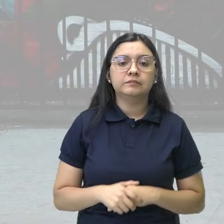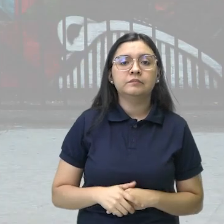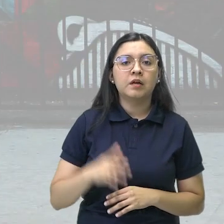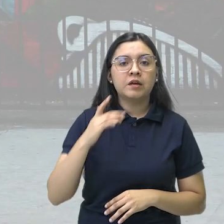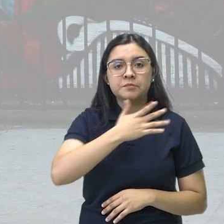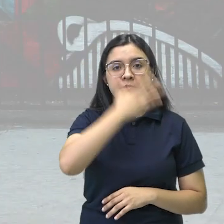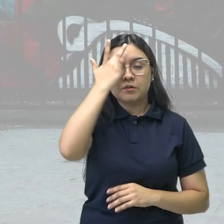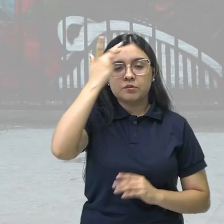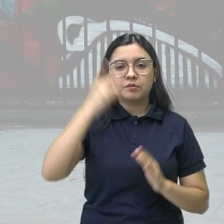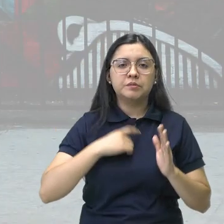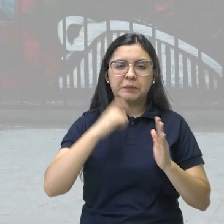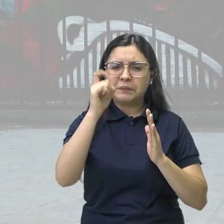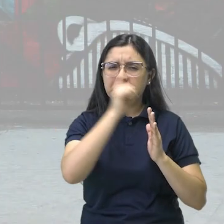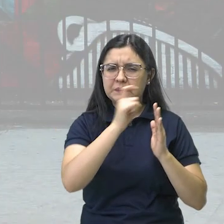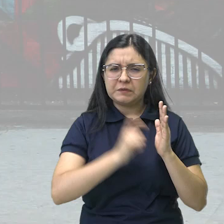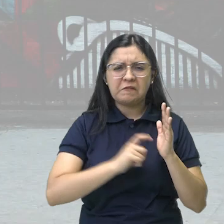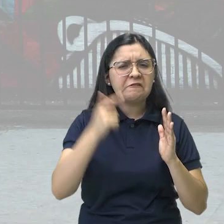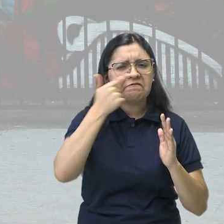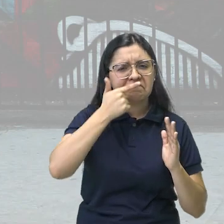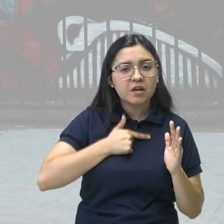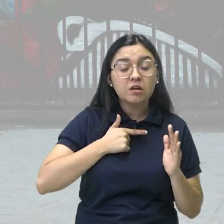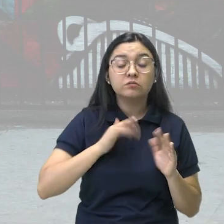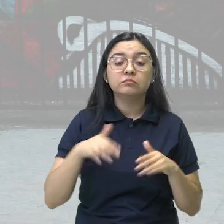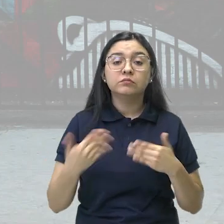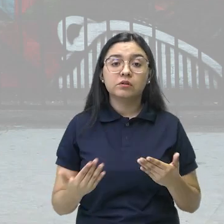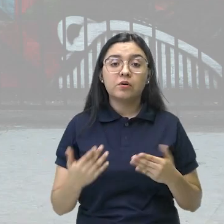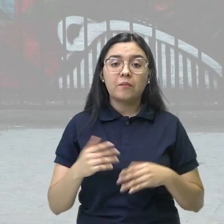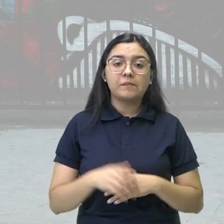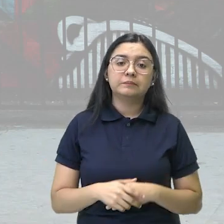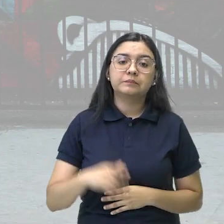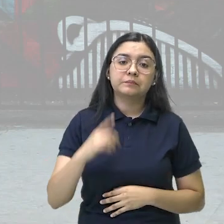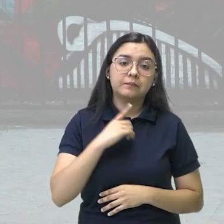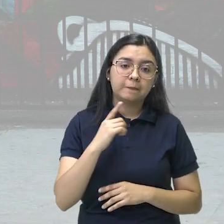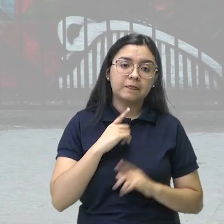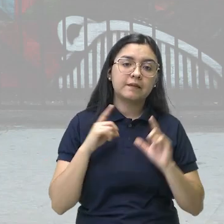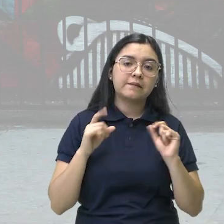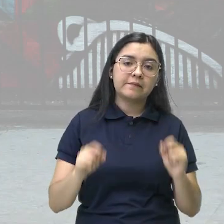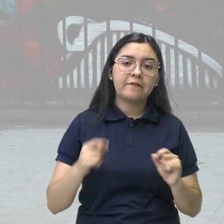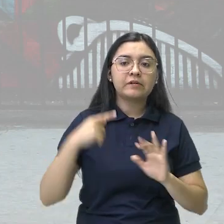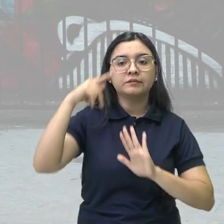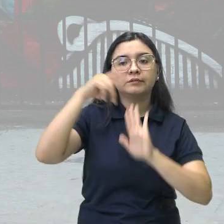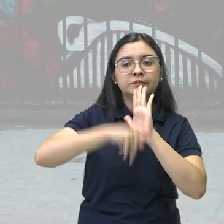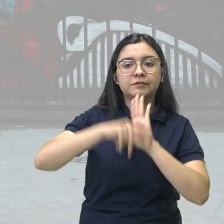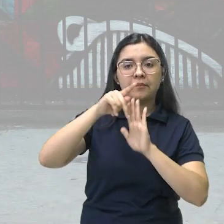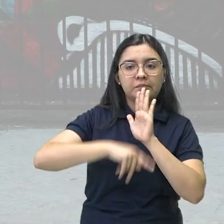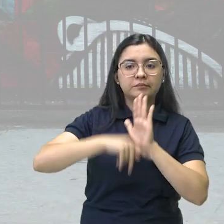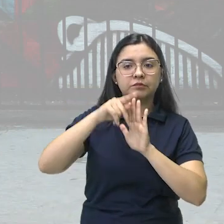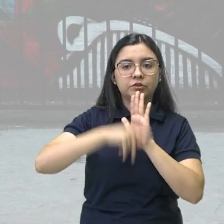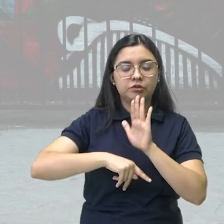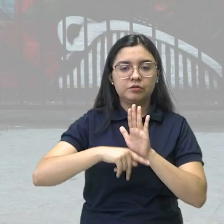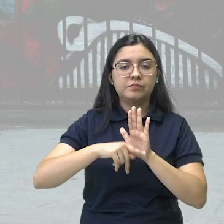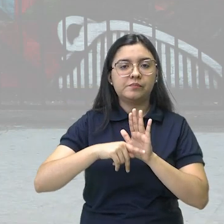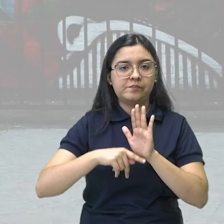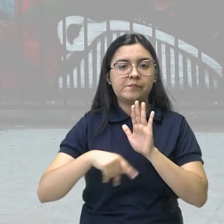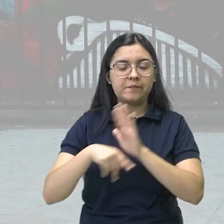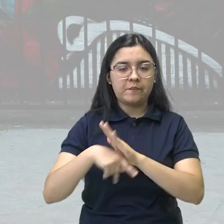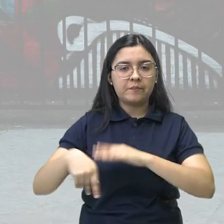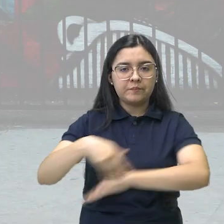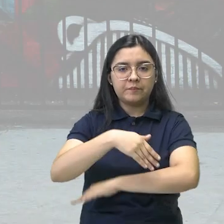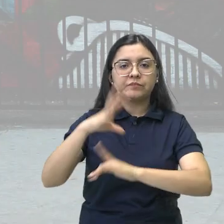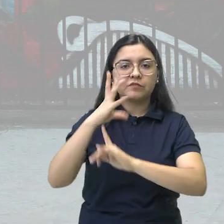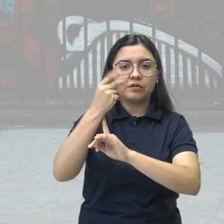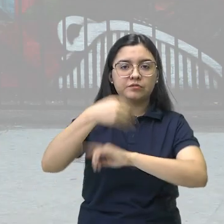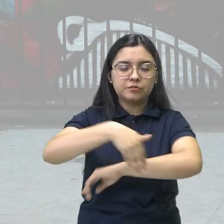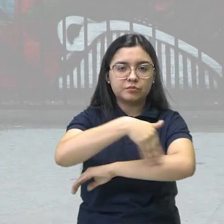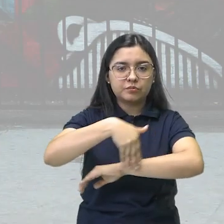os pichadores enfeiarem a cidade, então, houve esses projetos, certo, de rua,